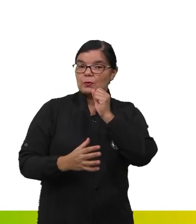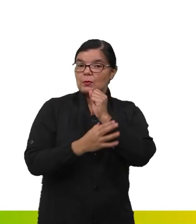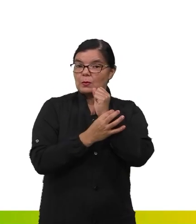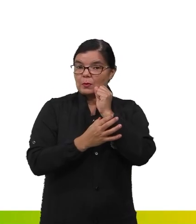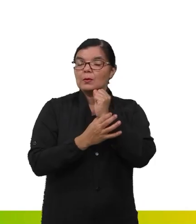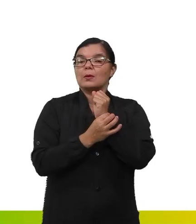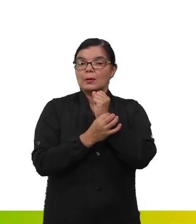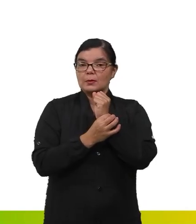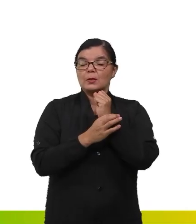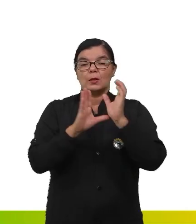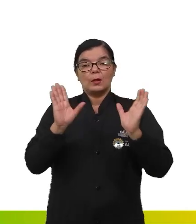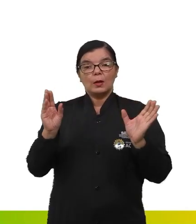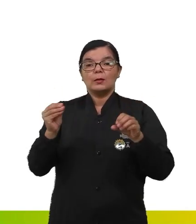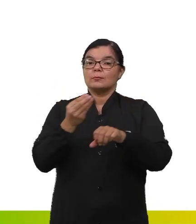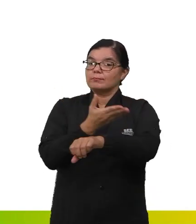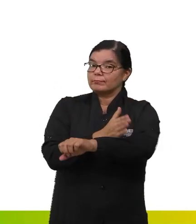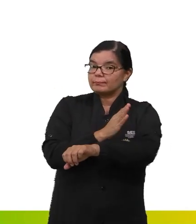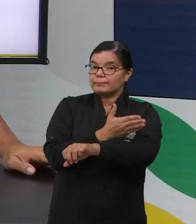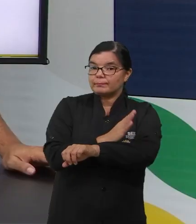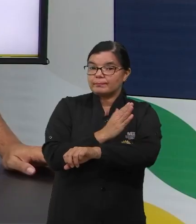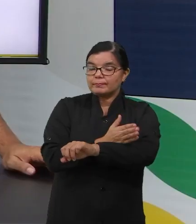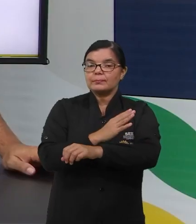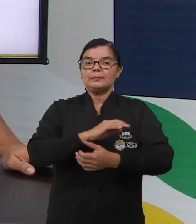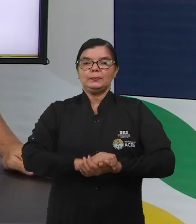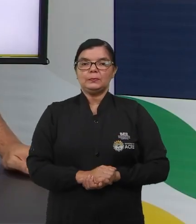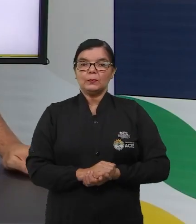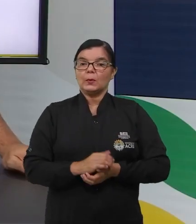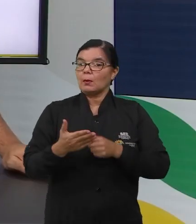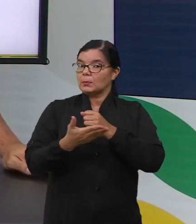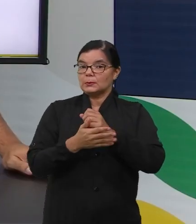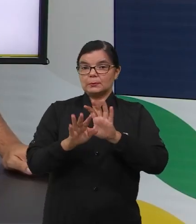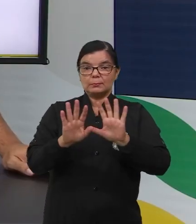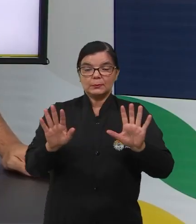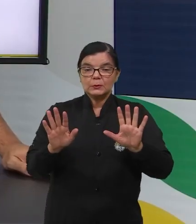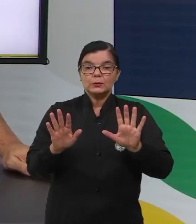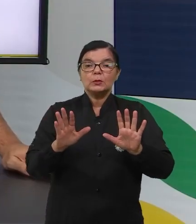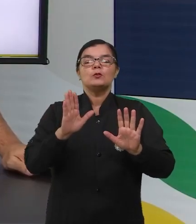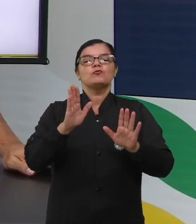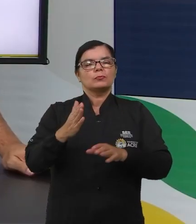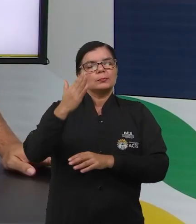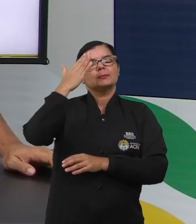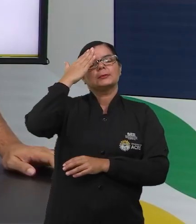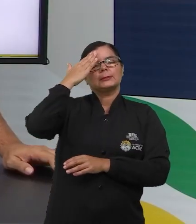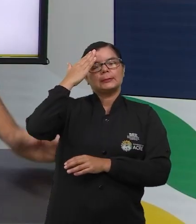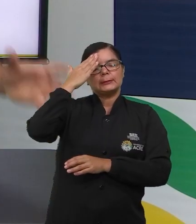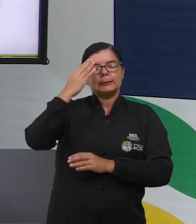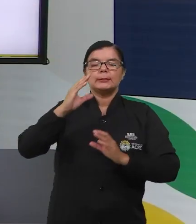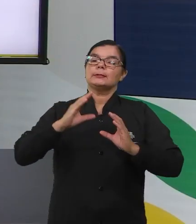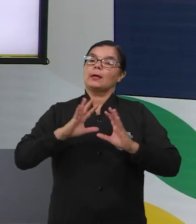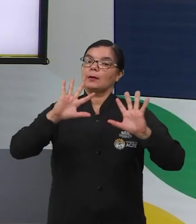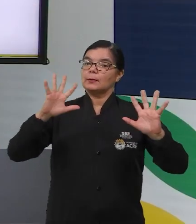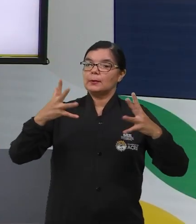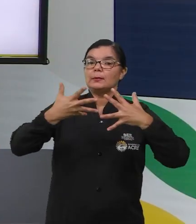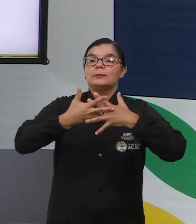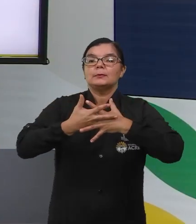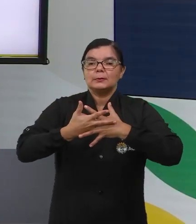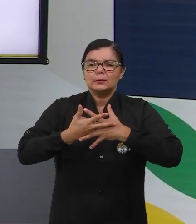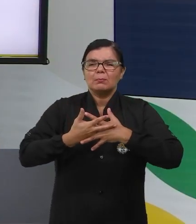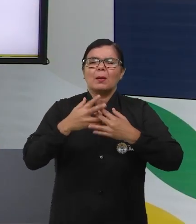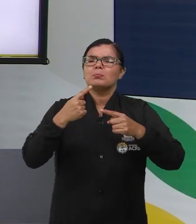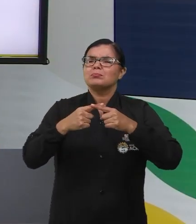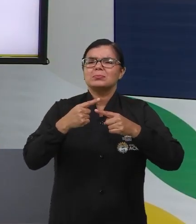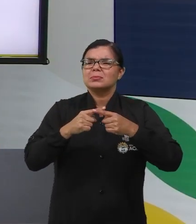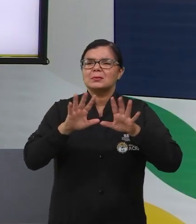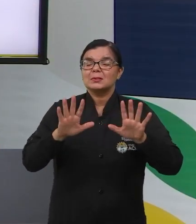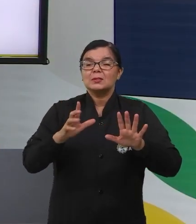que sejam colocados em prática. É basicamente isso. Então, já entendemos acerca da cidadania. Ah, mas por que isso?